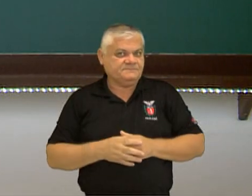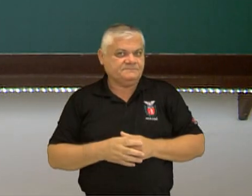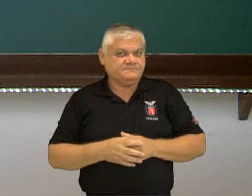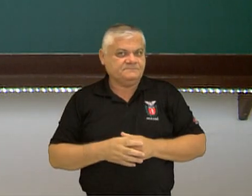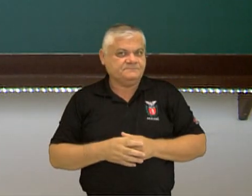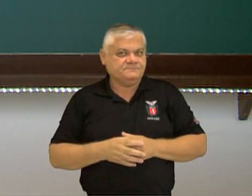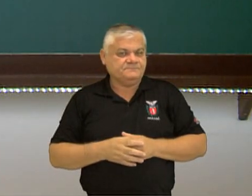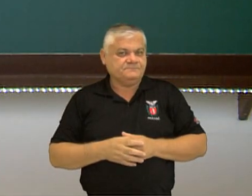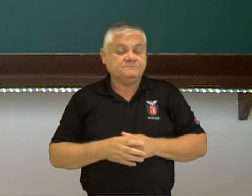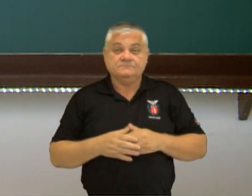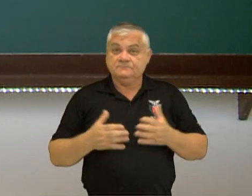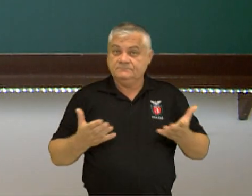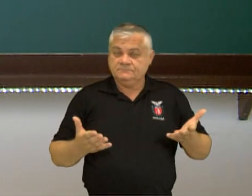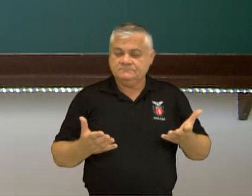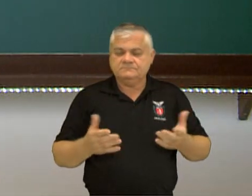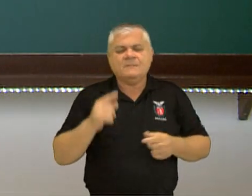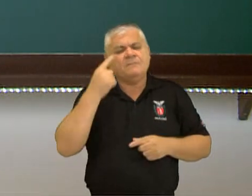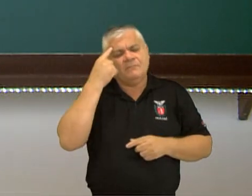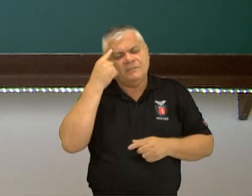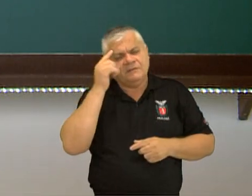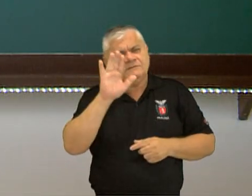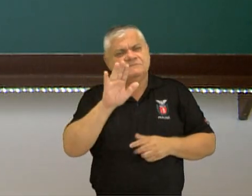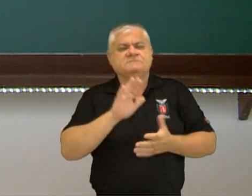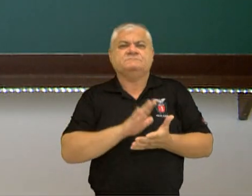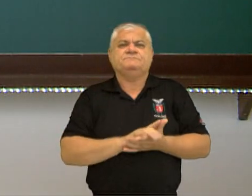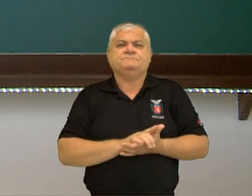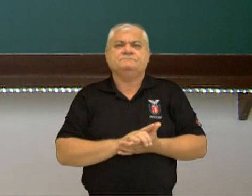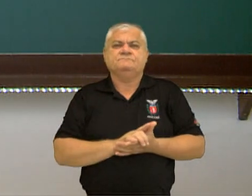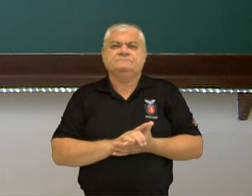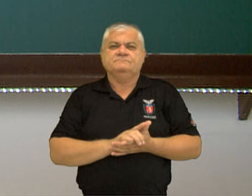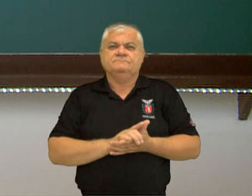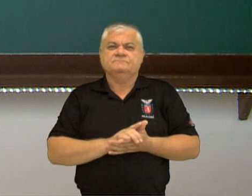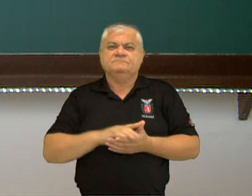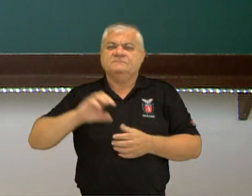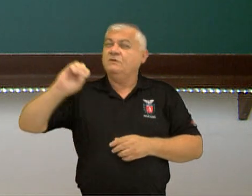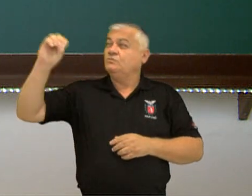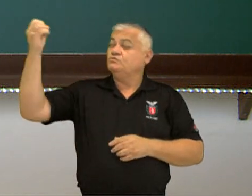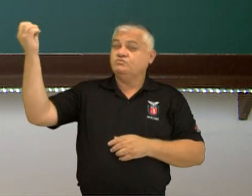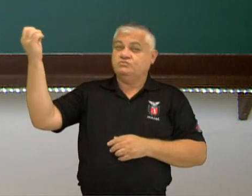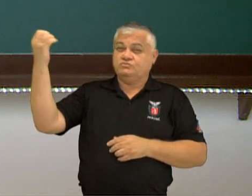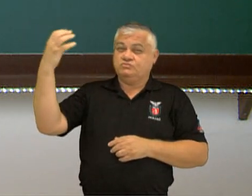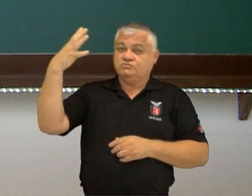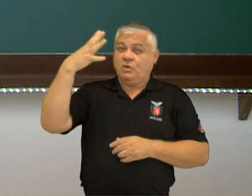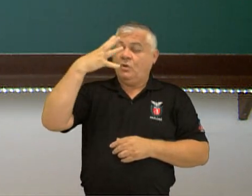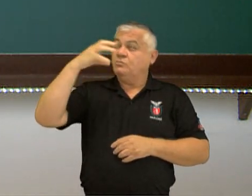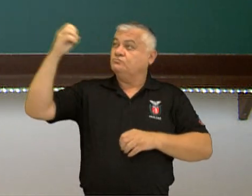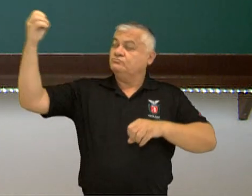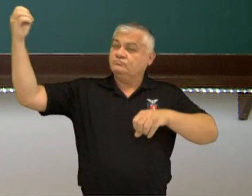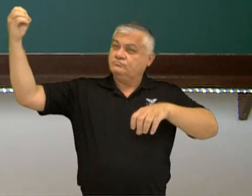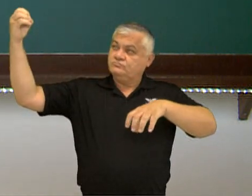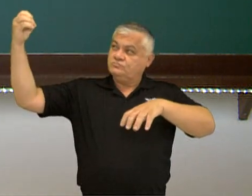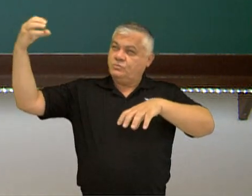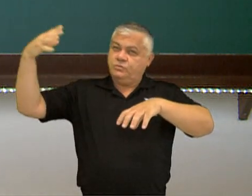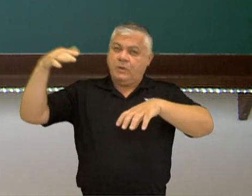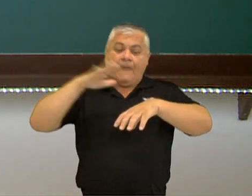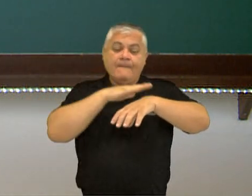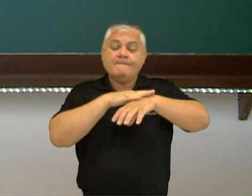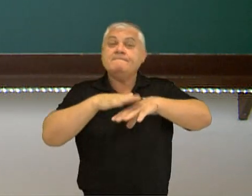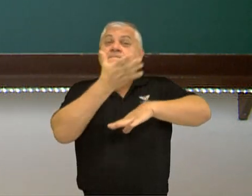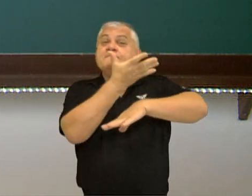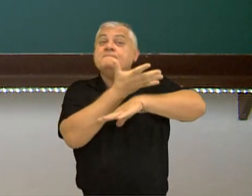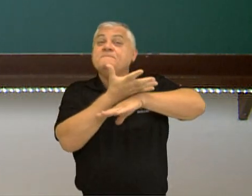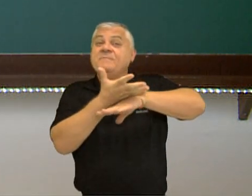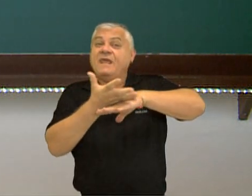Quando a gente pode pensar no seguinte exemplo: quando a luz do Sol incide sobre uma superfície branca, ela